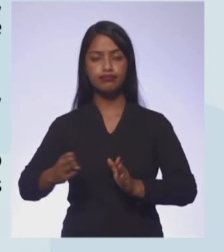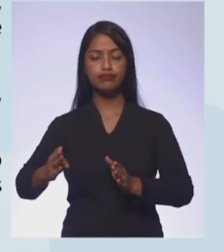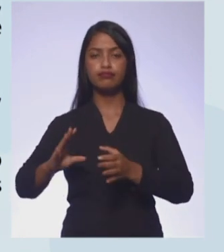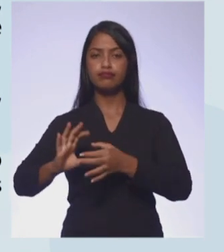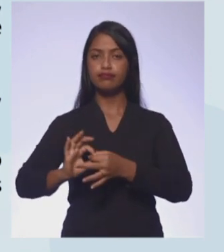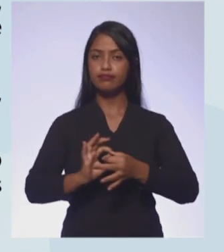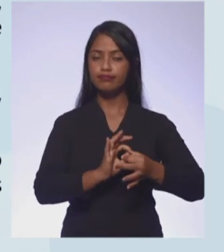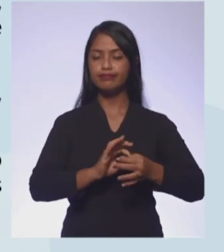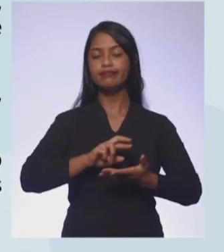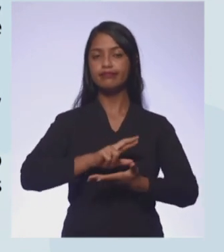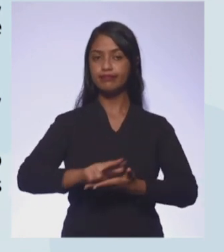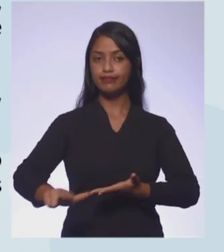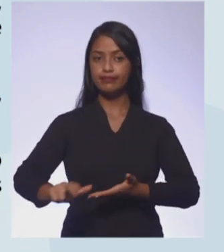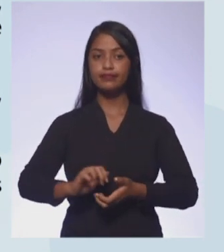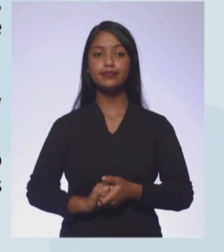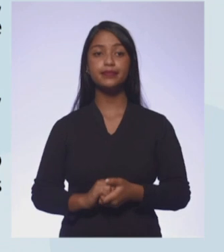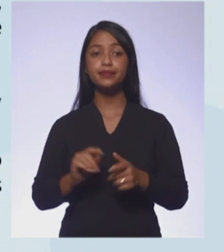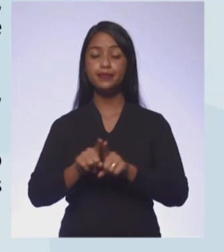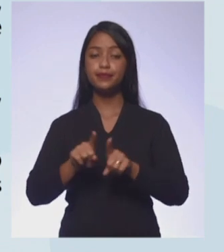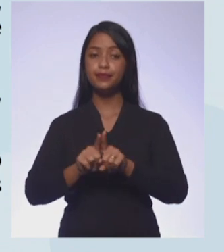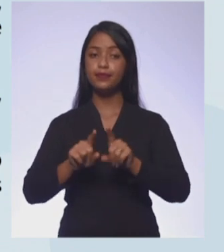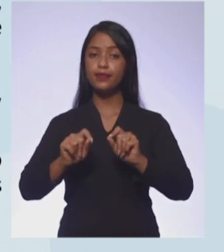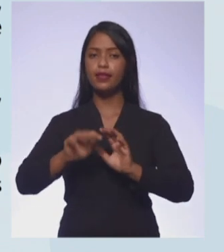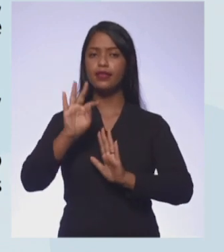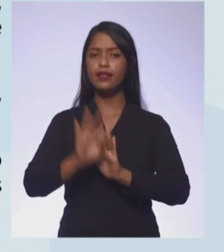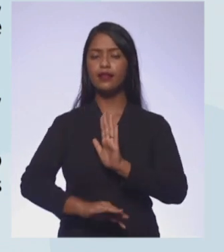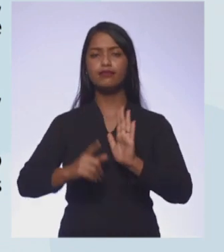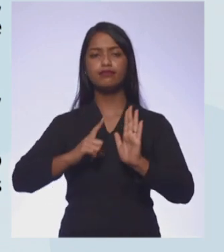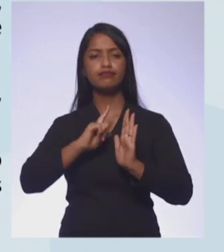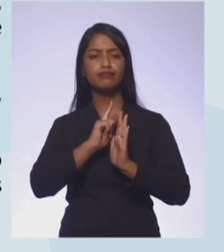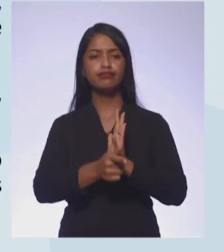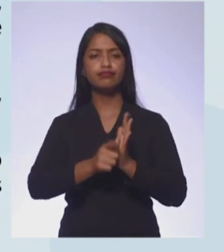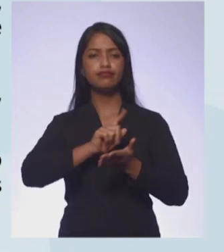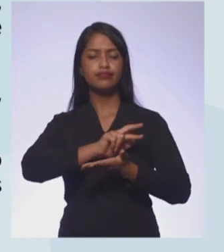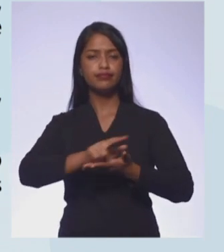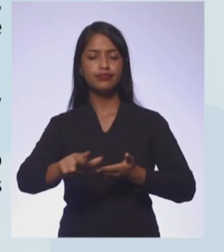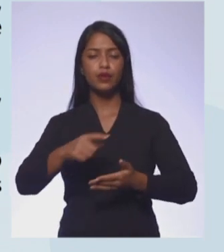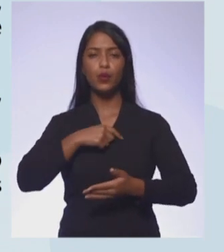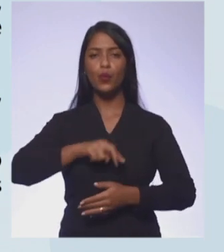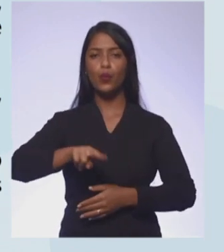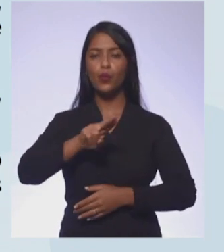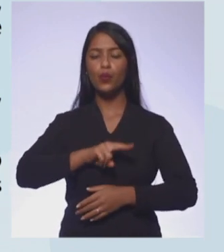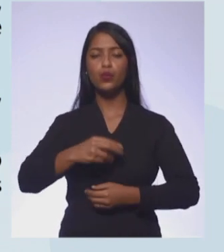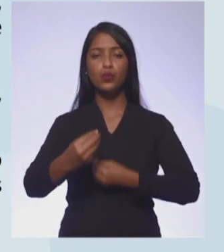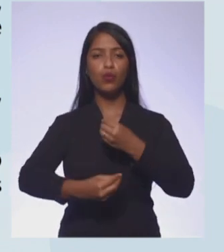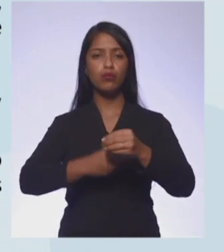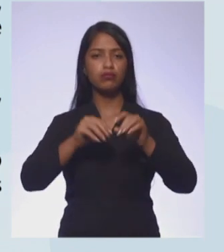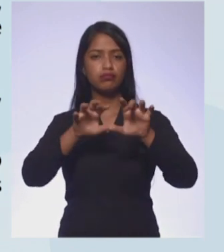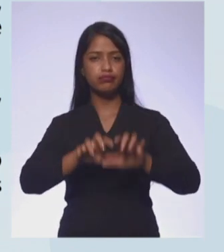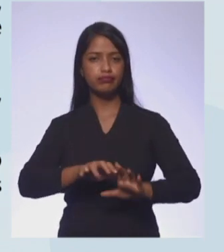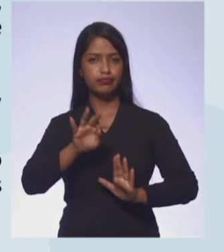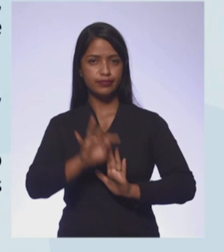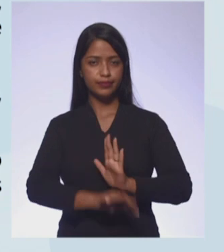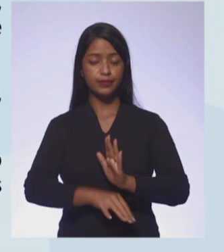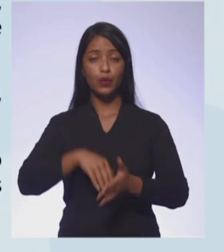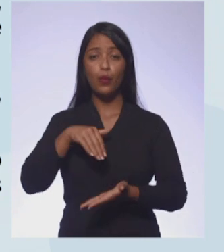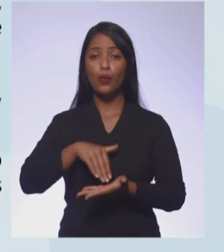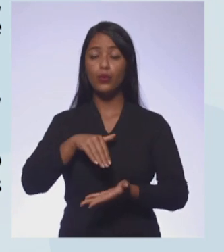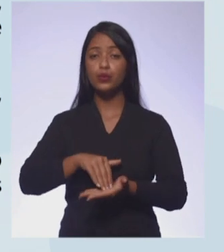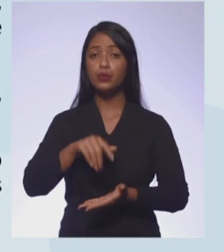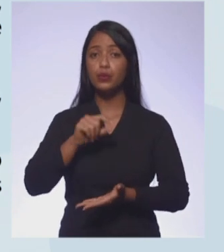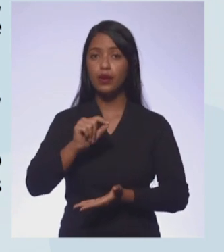etc. E utilizar em textos de diversos gêneros, mecanismos de progressão temática. E a última, analisar efeitos de